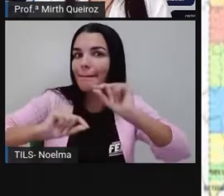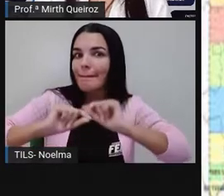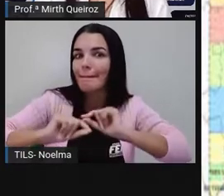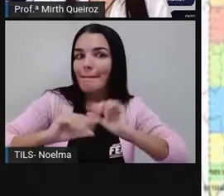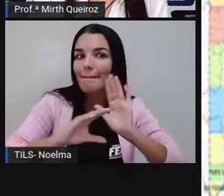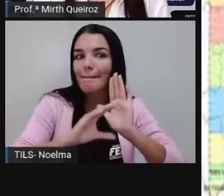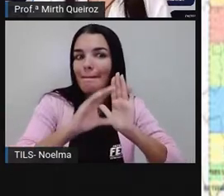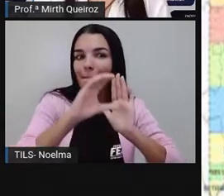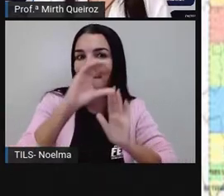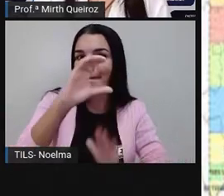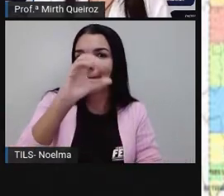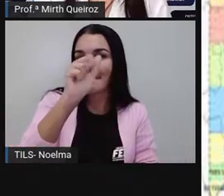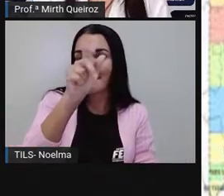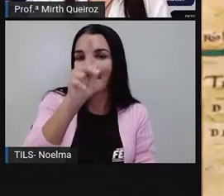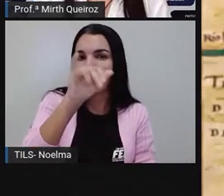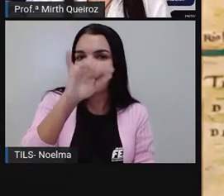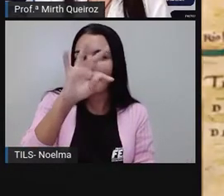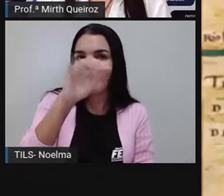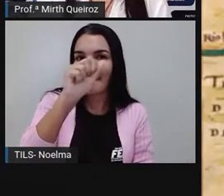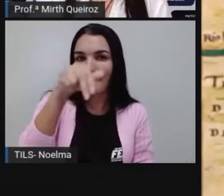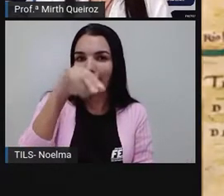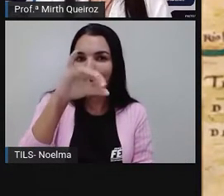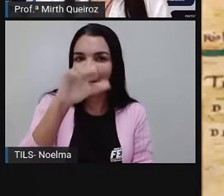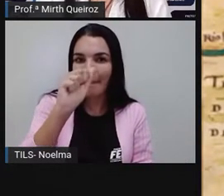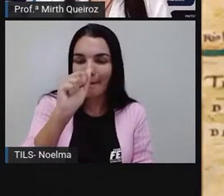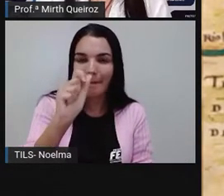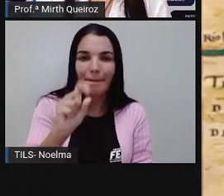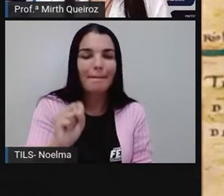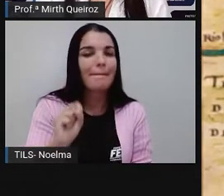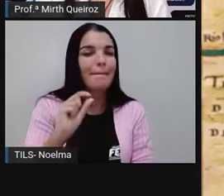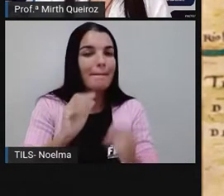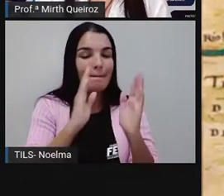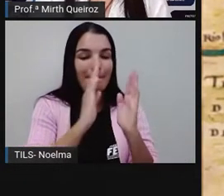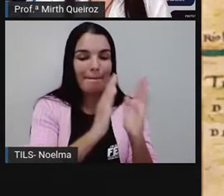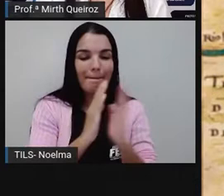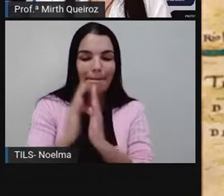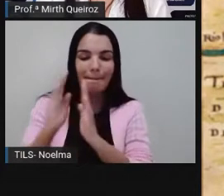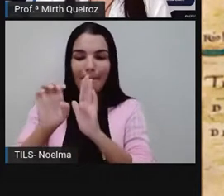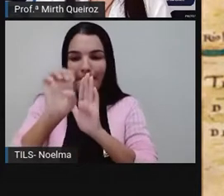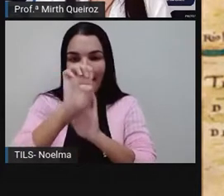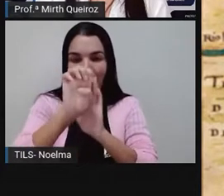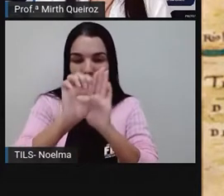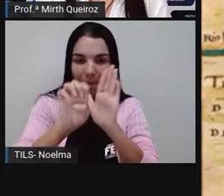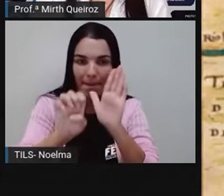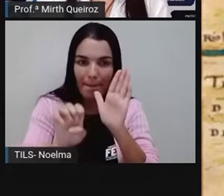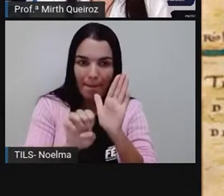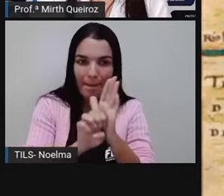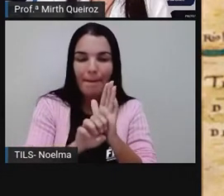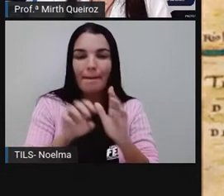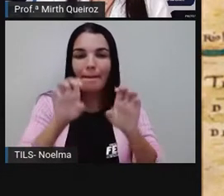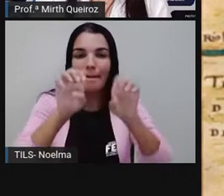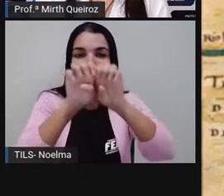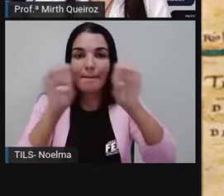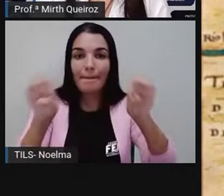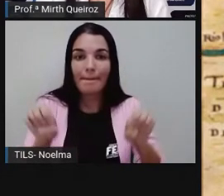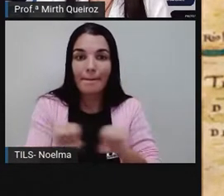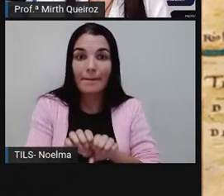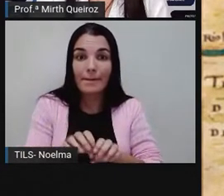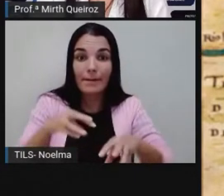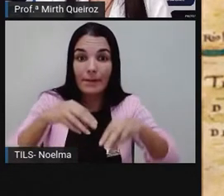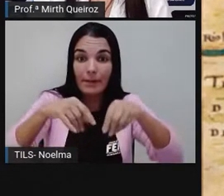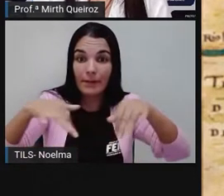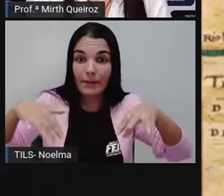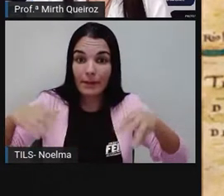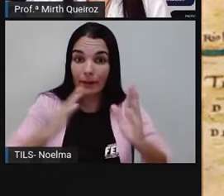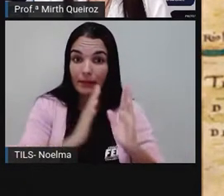capitanias hereditárias e o governo geral. Vamos continuar falando sobre estrutura administrativa das terras brasileiras no período